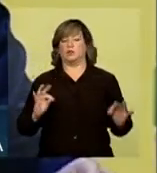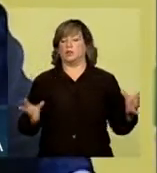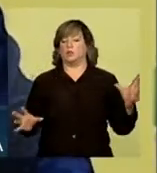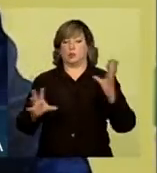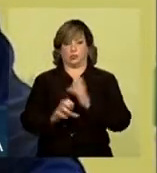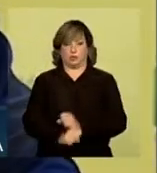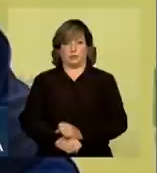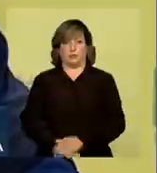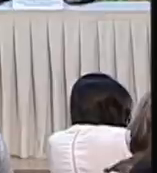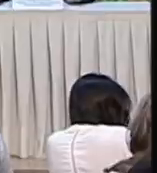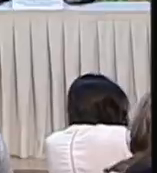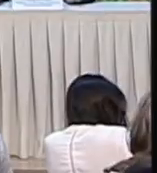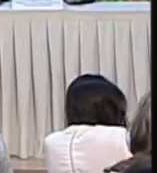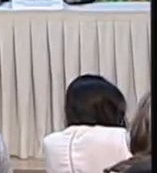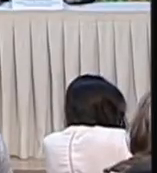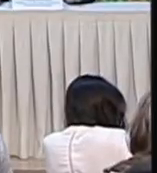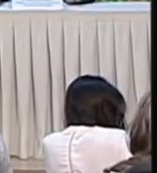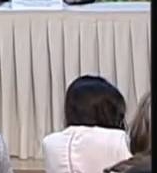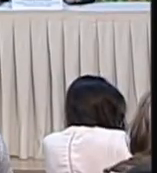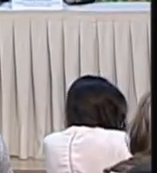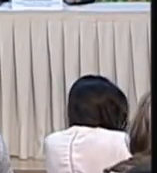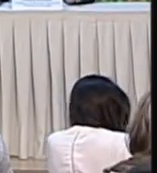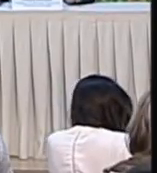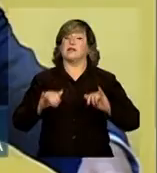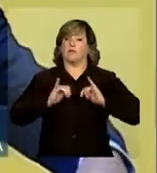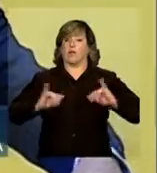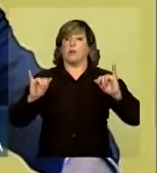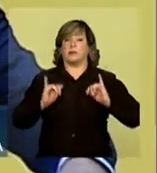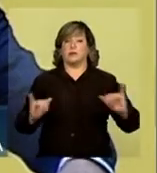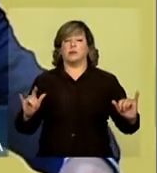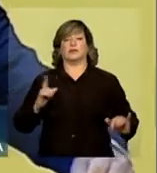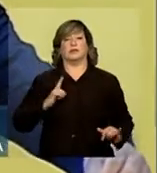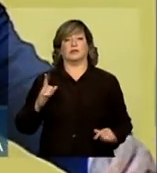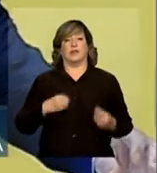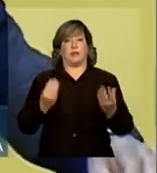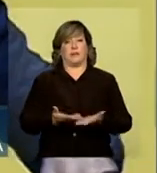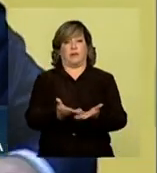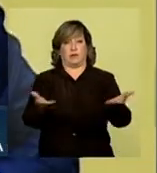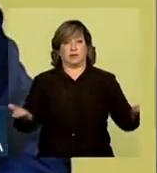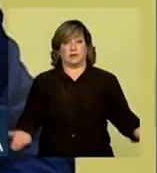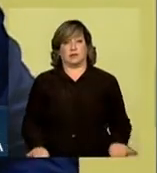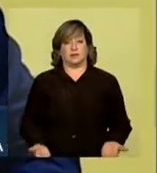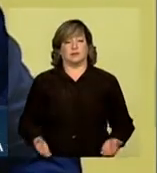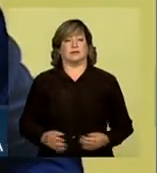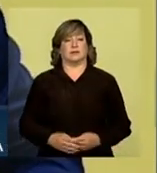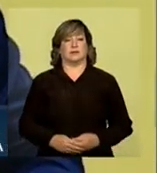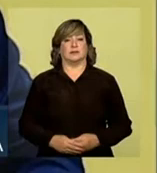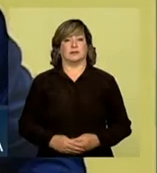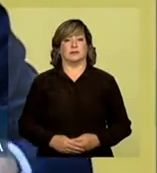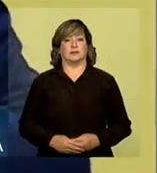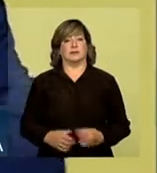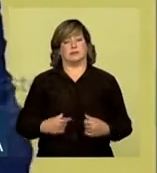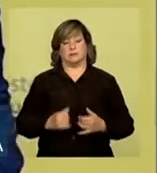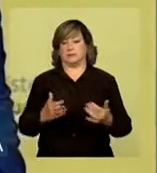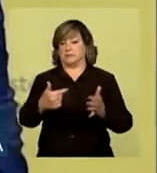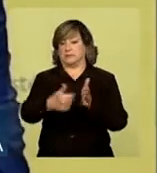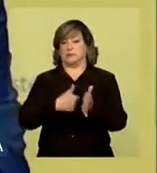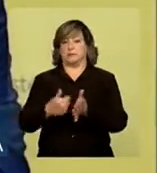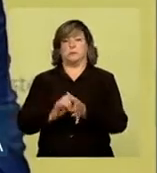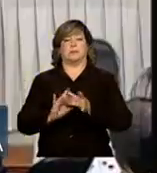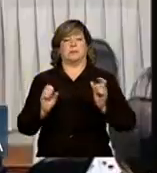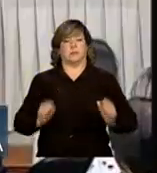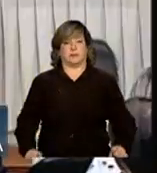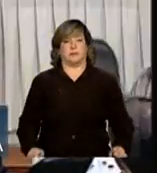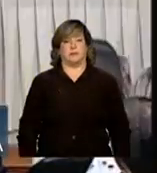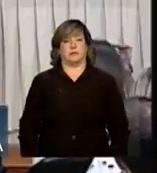Engenharias bom então são essas as informações que eu tinha para vocês e estamos aberto aí a